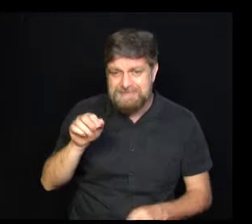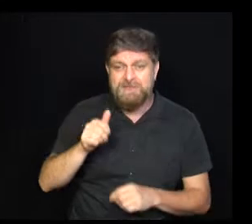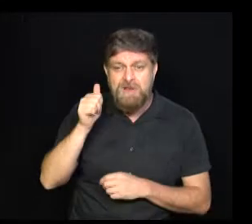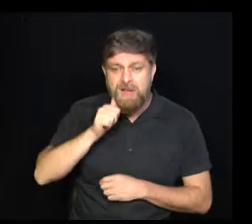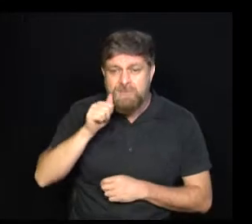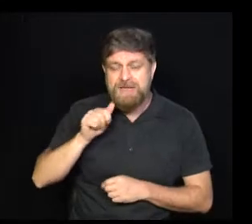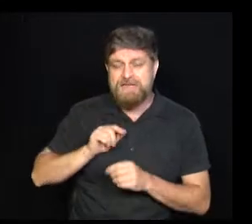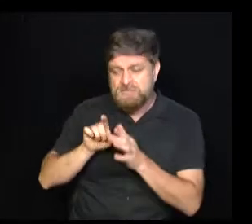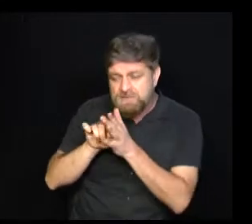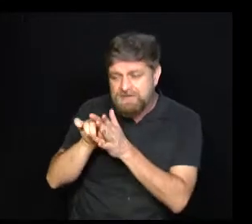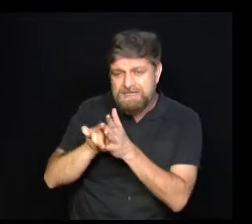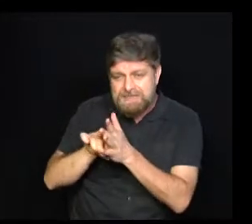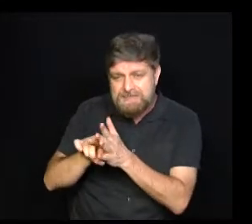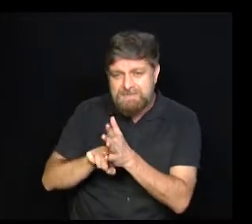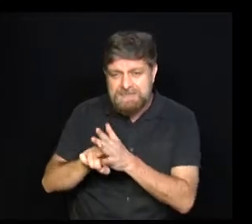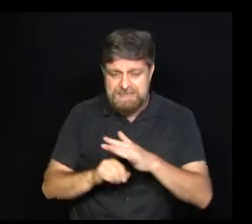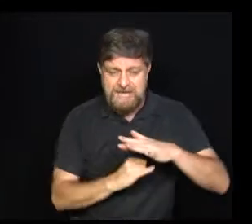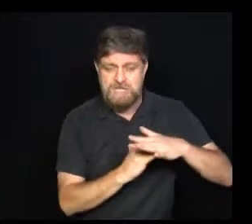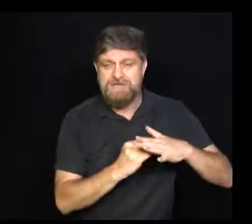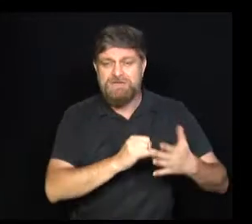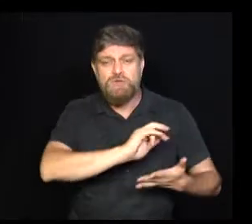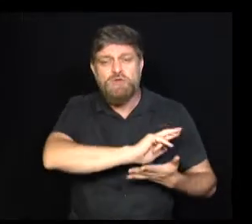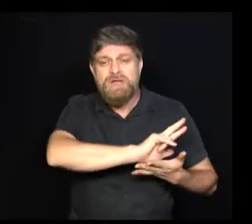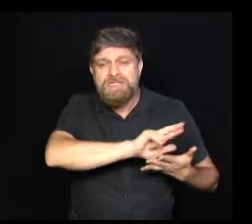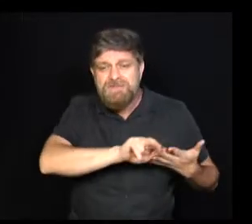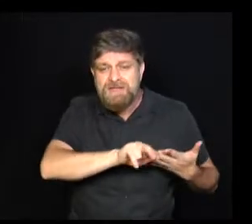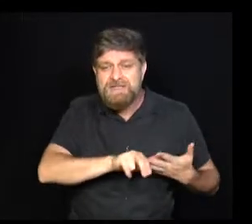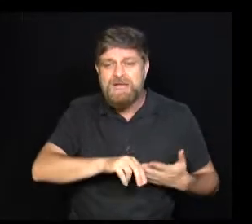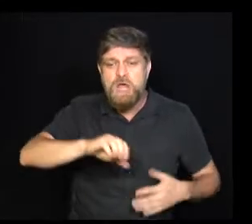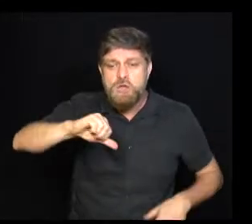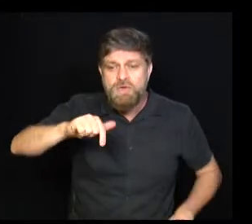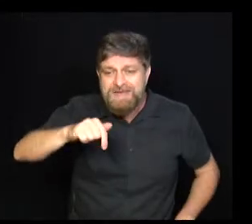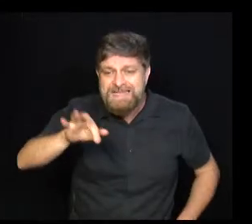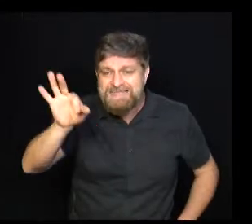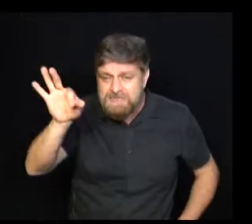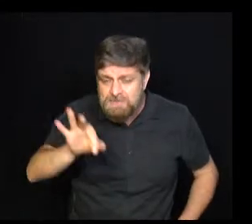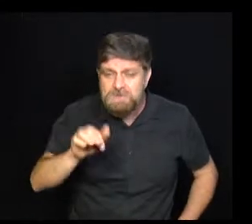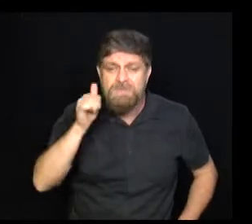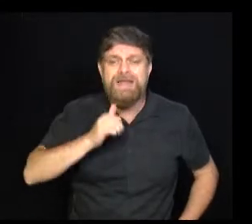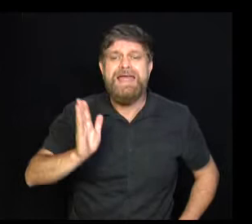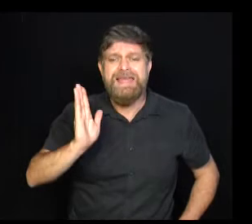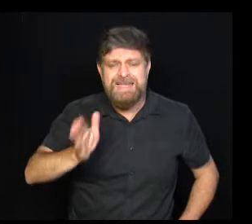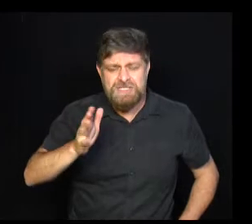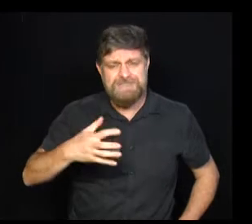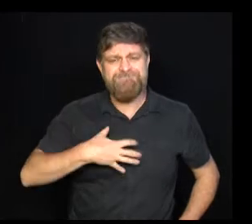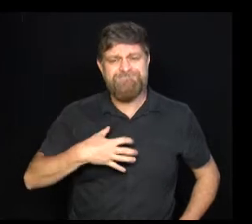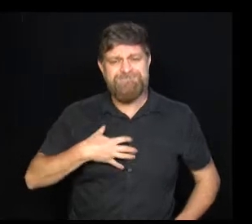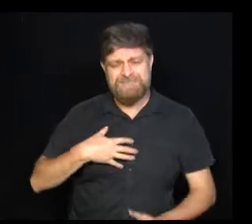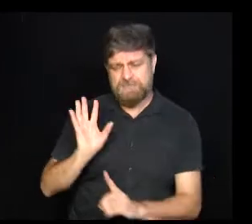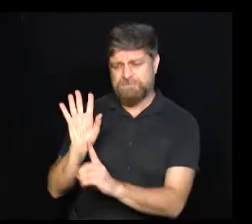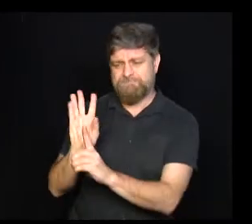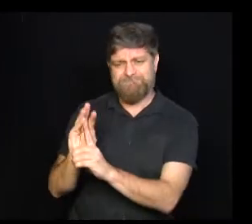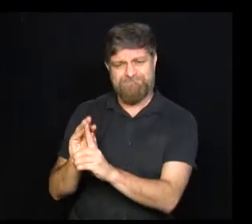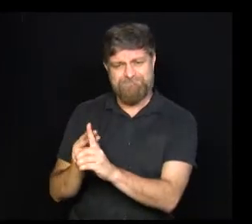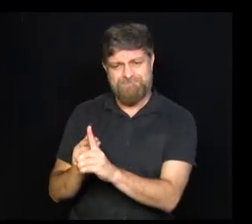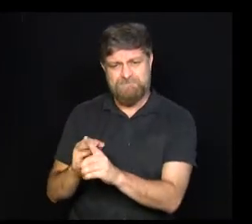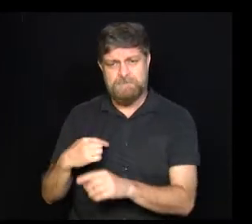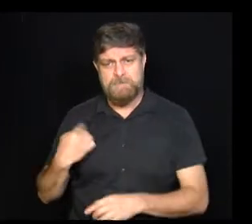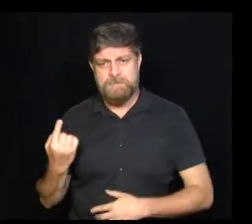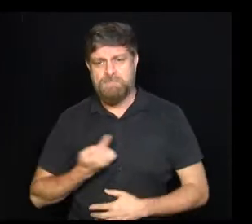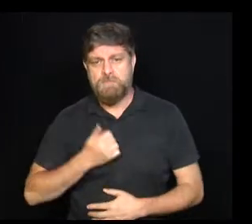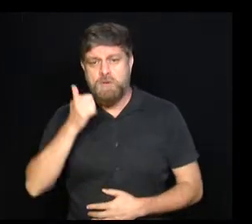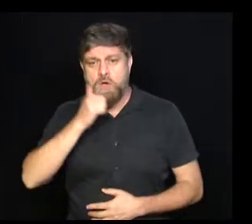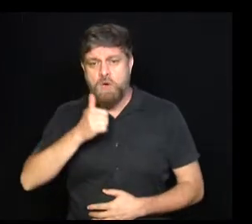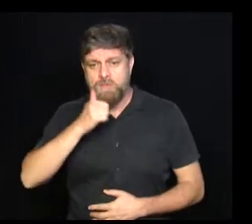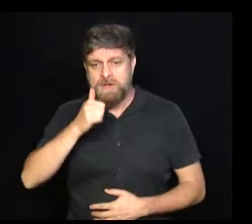são feitas por diferentes institutos, são assediadas em coletivos, e nós, mulheres, e que andamos em